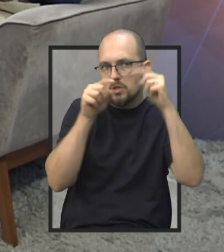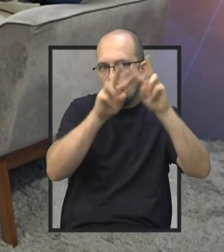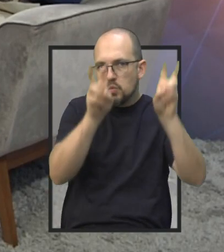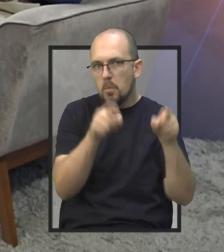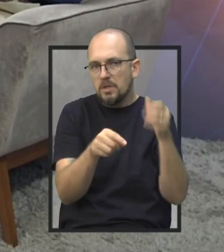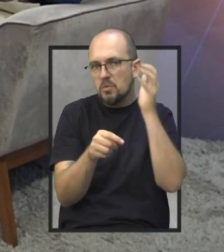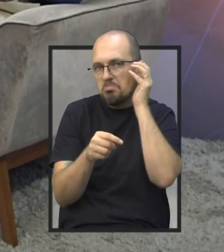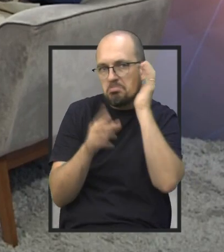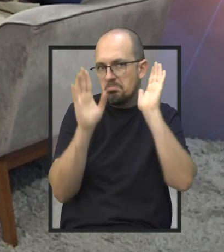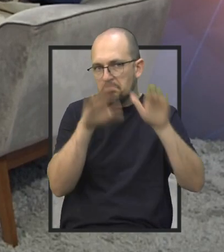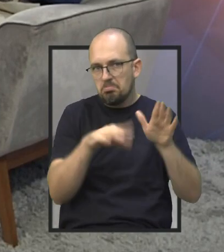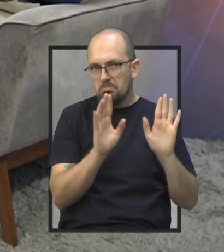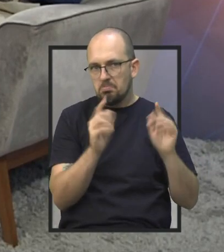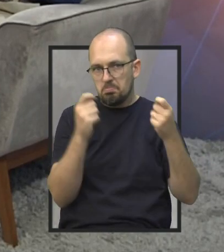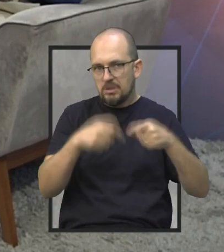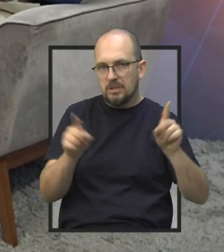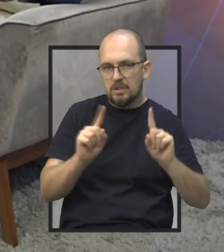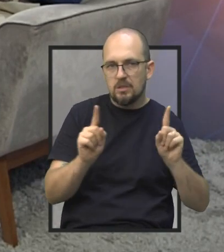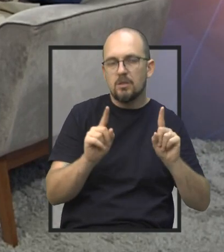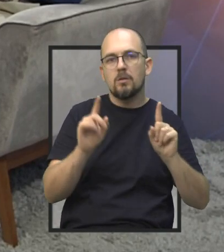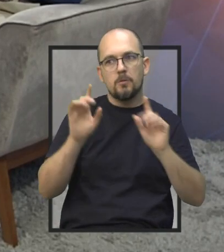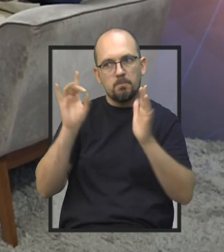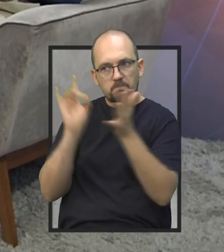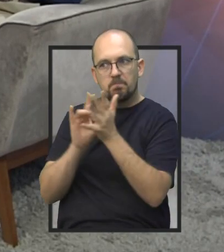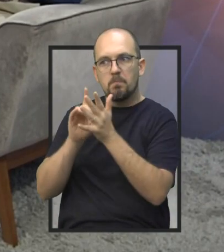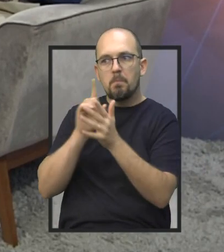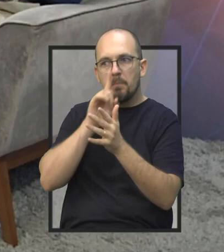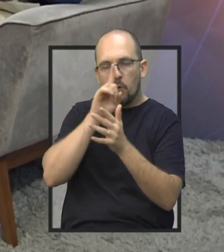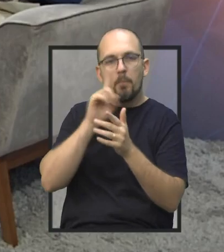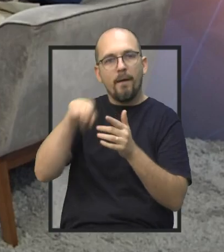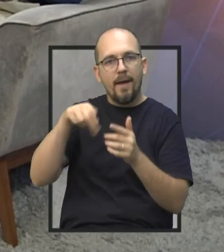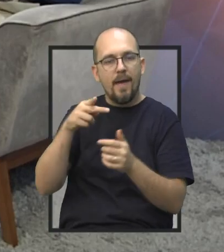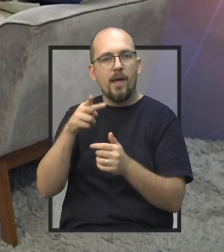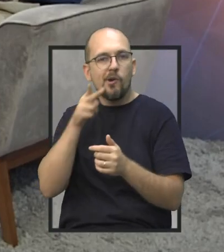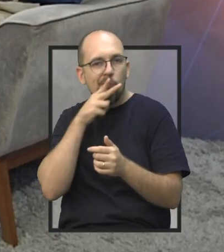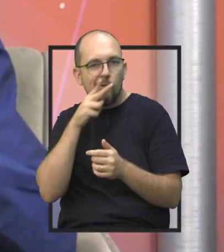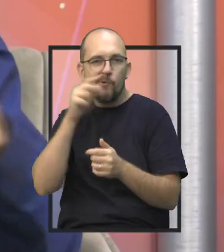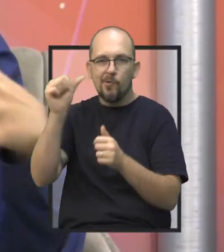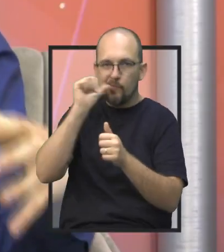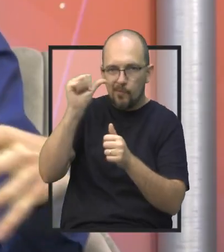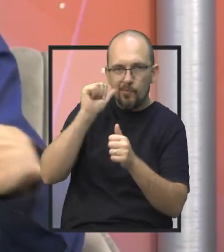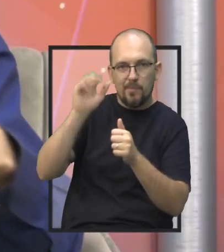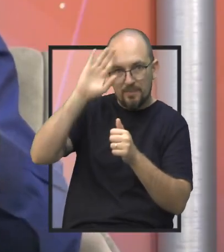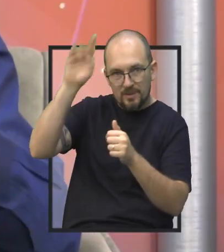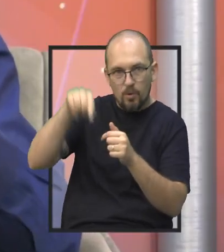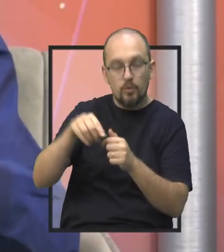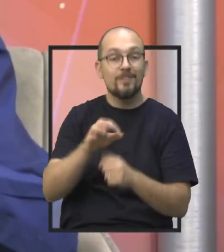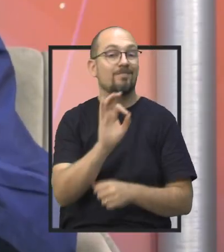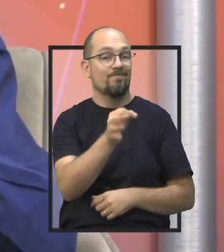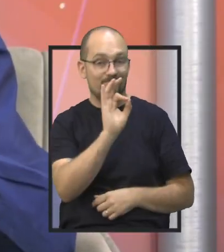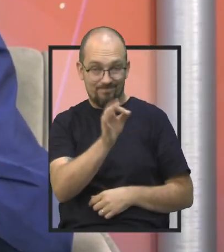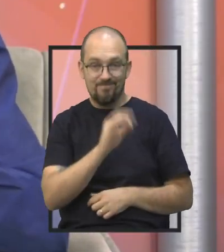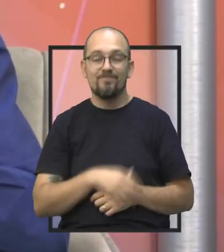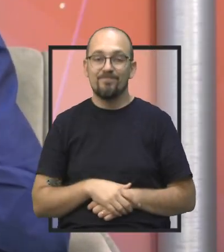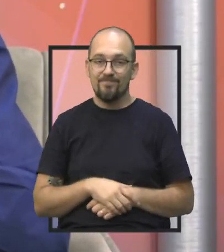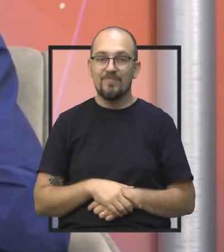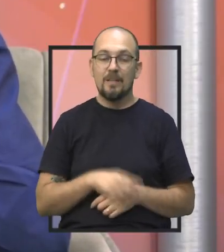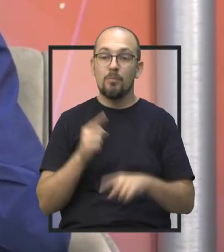se preocupar mesmo com os fatores de risco, aí os hábitos de vida, né? Exato, eles passam por testes